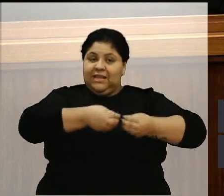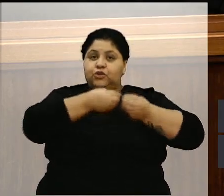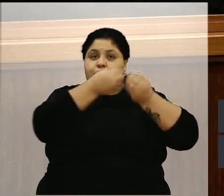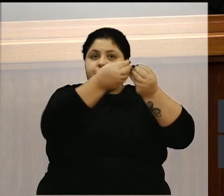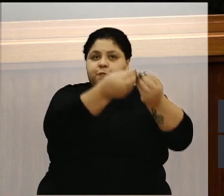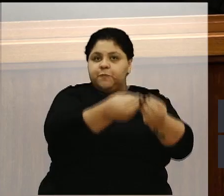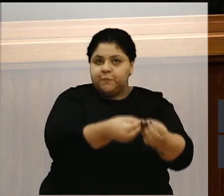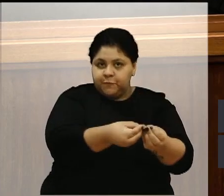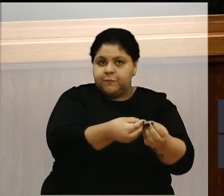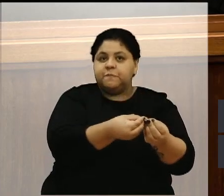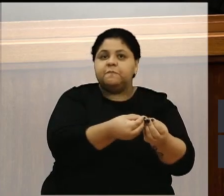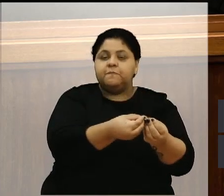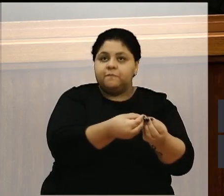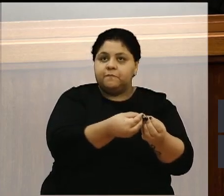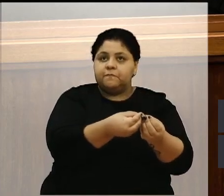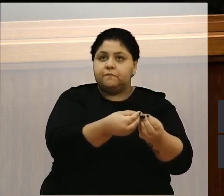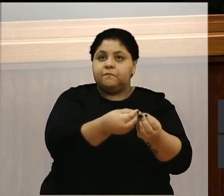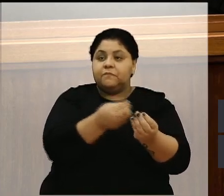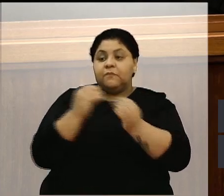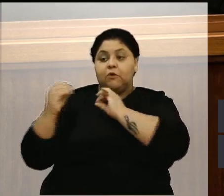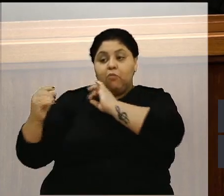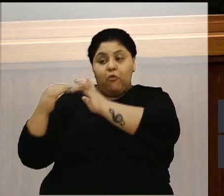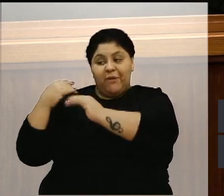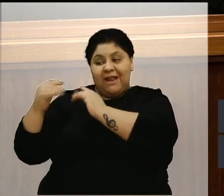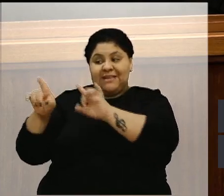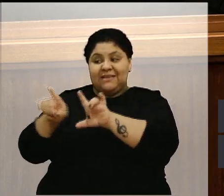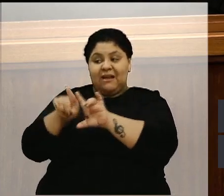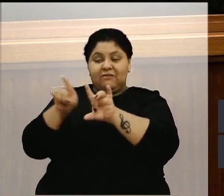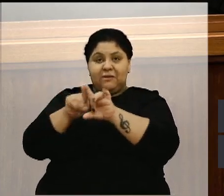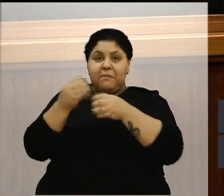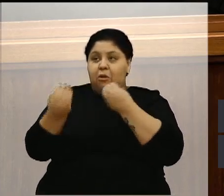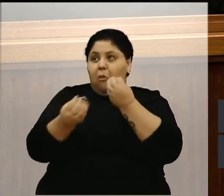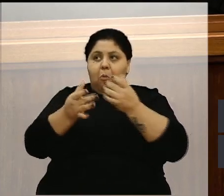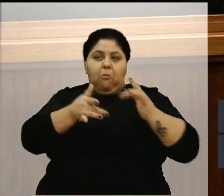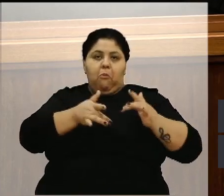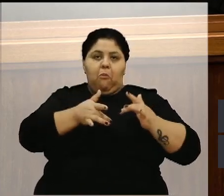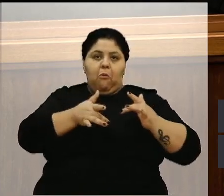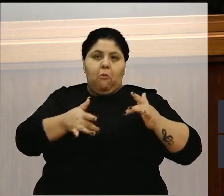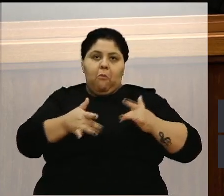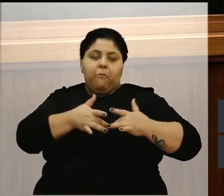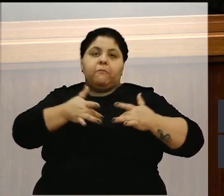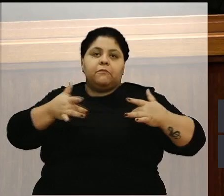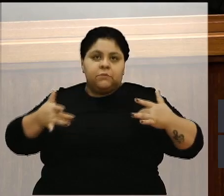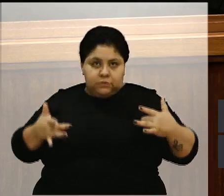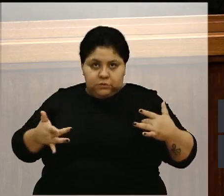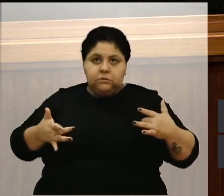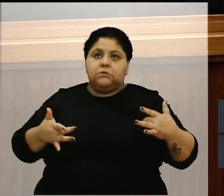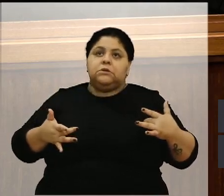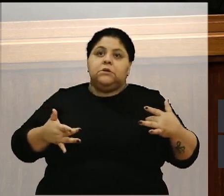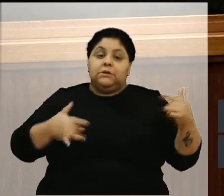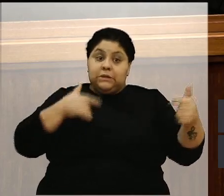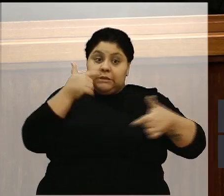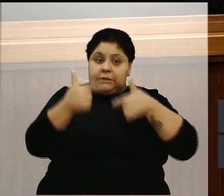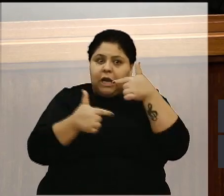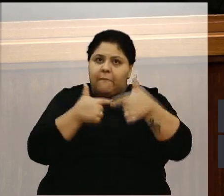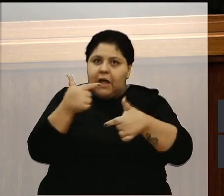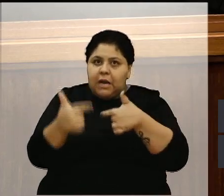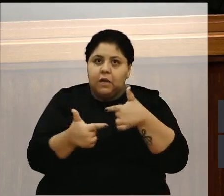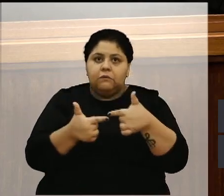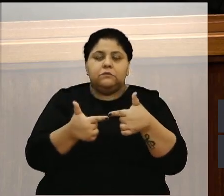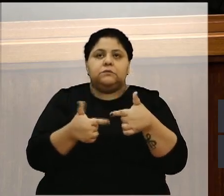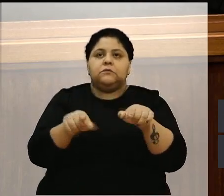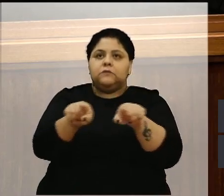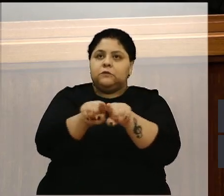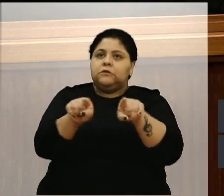de, para além de nos mobilizarmos, de sermos voluntários, de estarmos na linha de frente, de estarmos